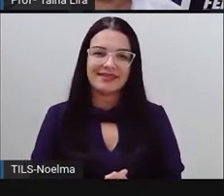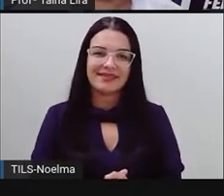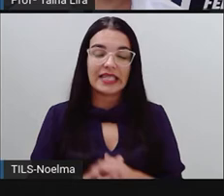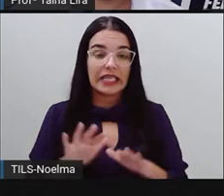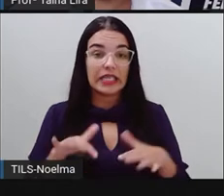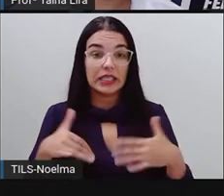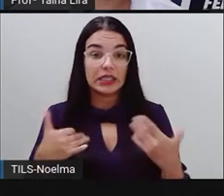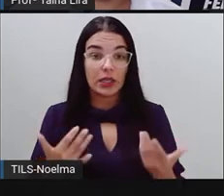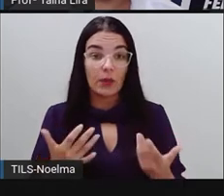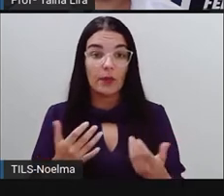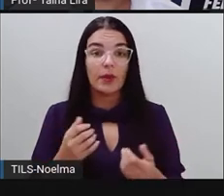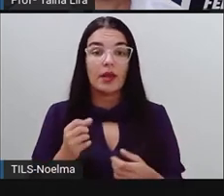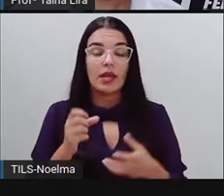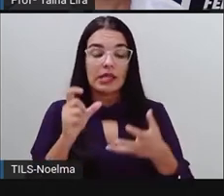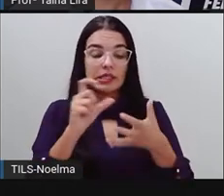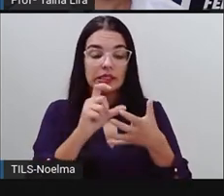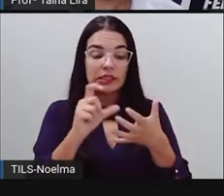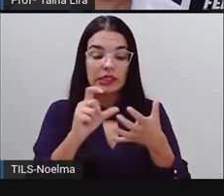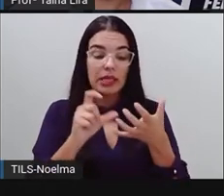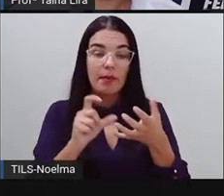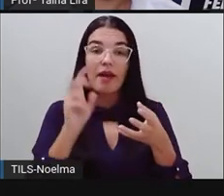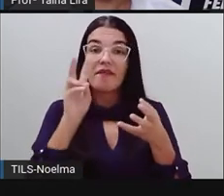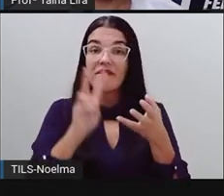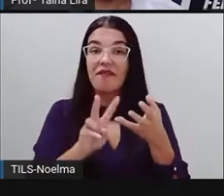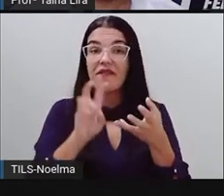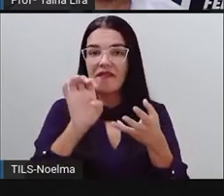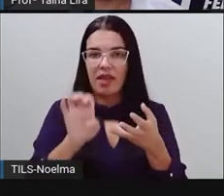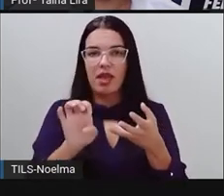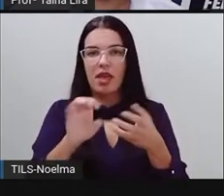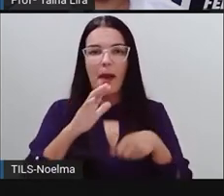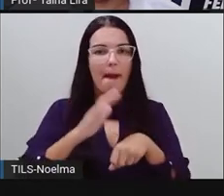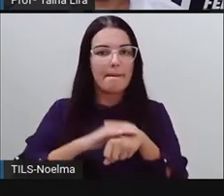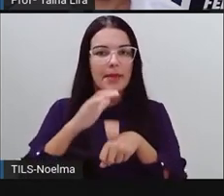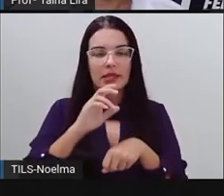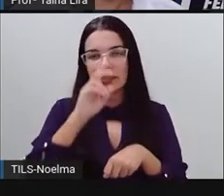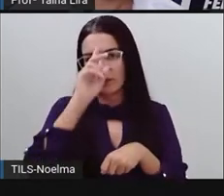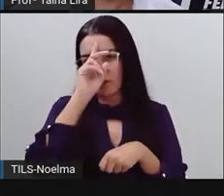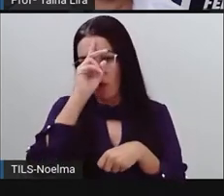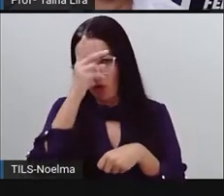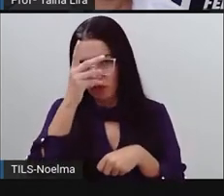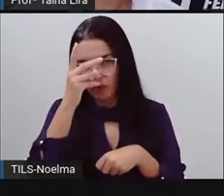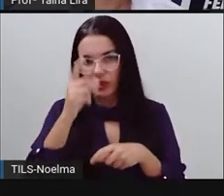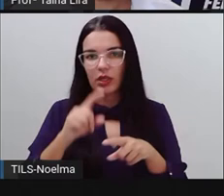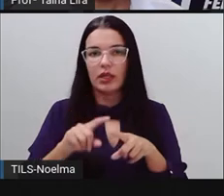bom então a sílaba ver ó sorvete